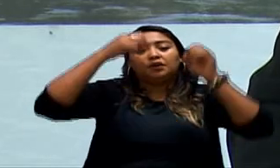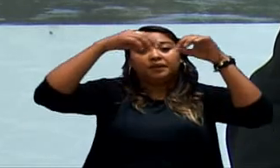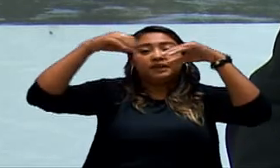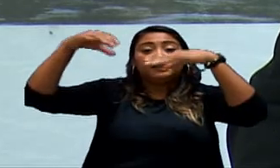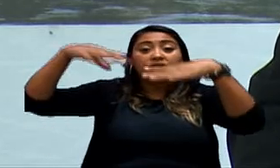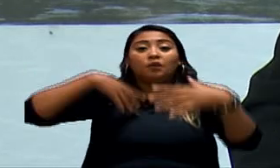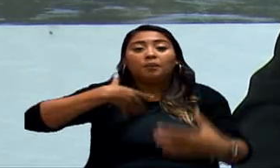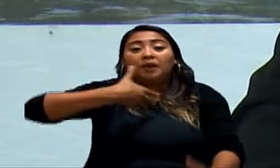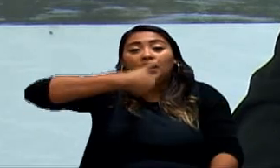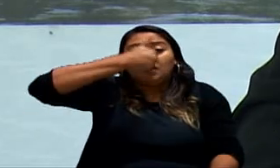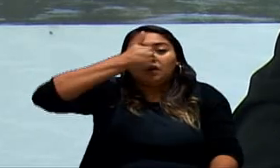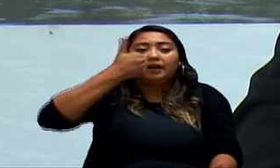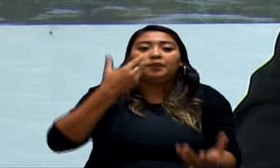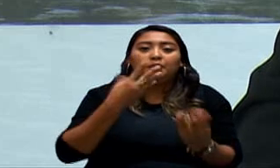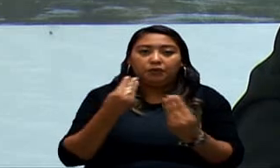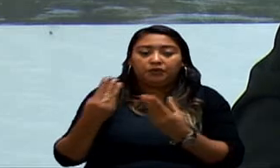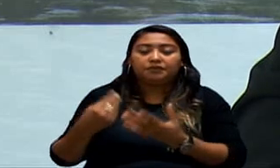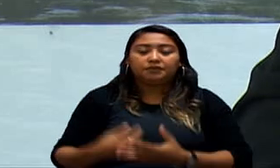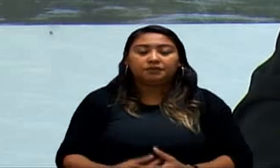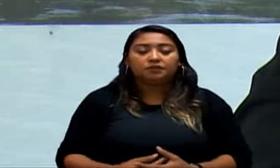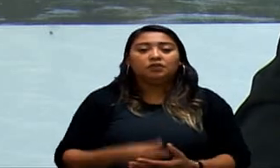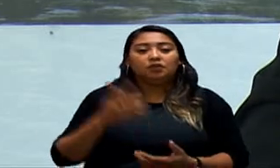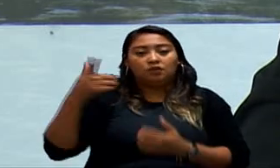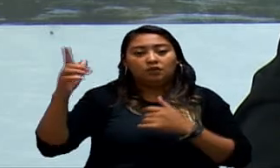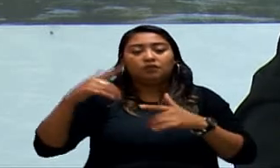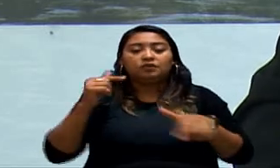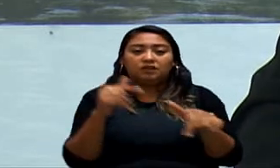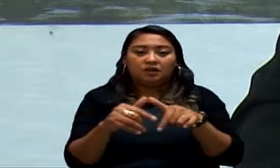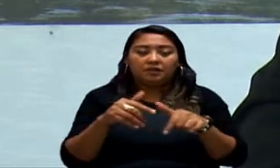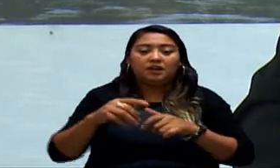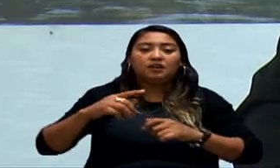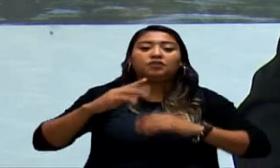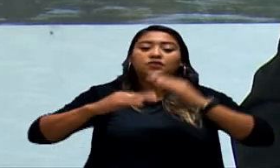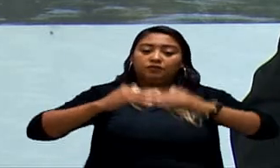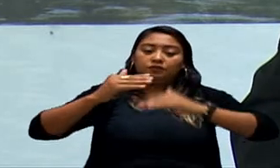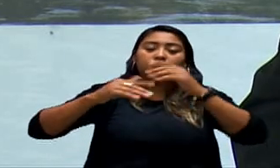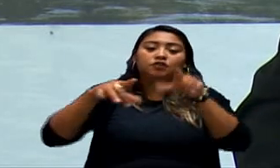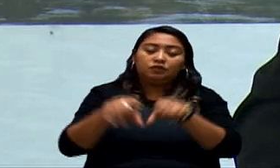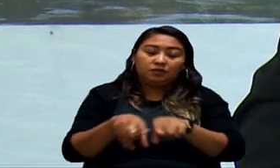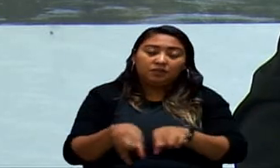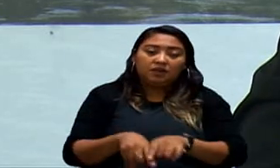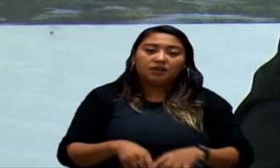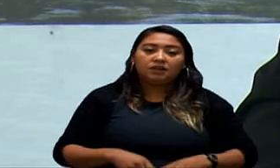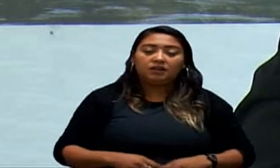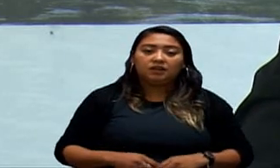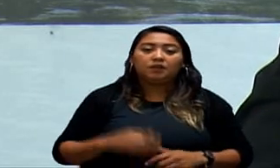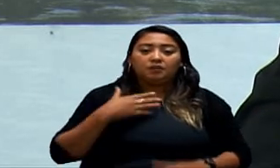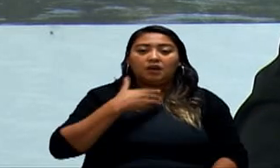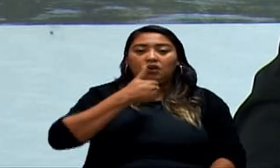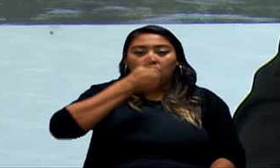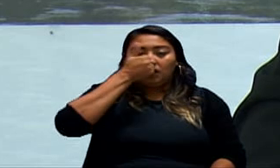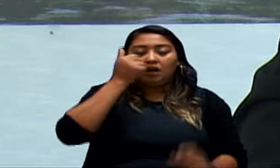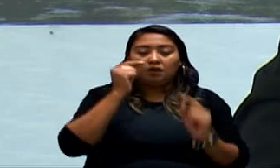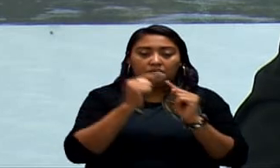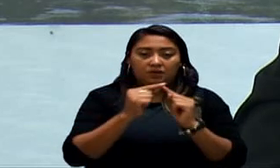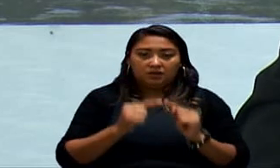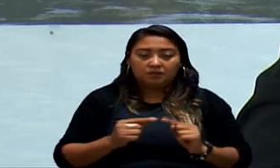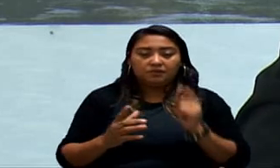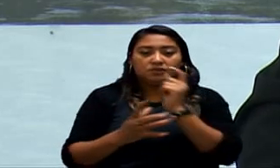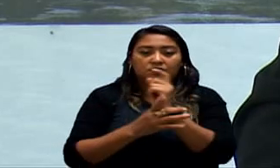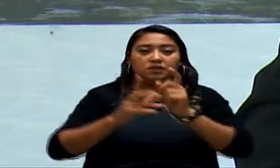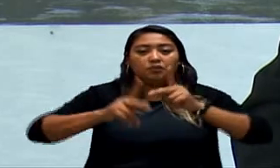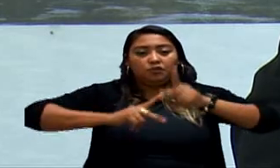melhora e bastante isso, né? Tá? Outras ações serão desenvolvidas também para melhorar a questão da